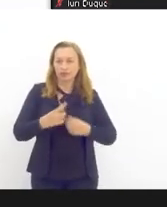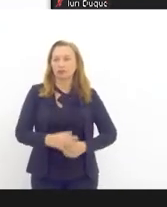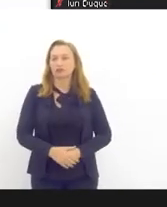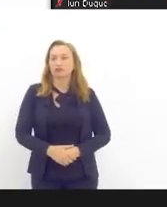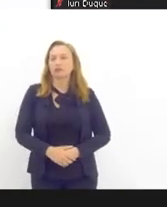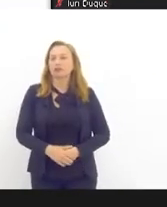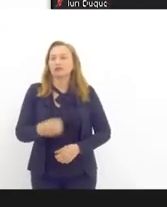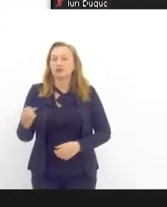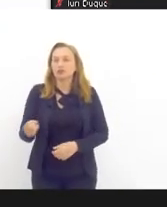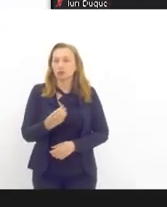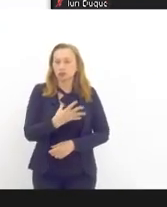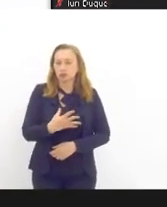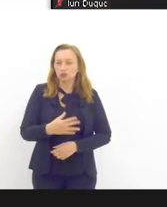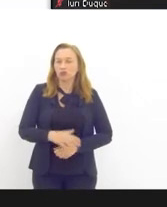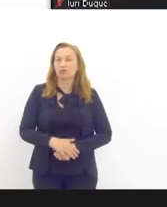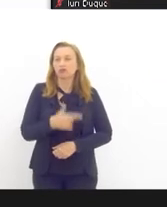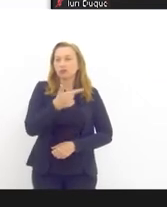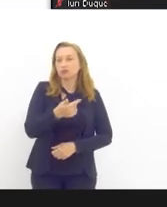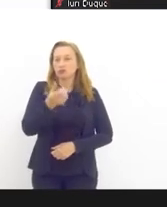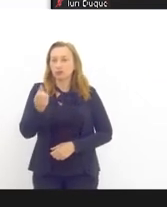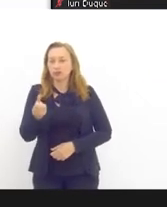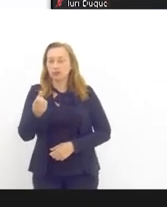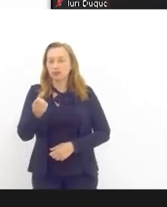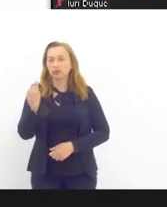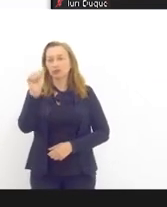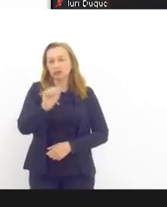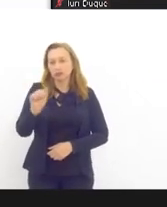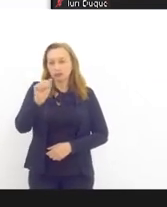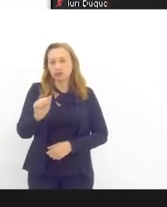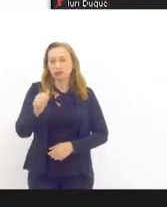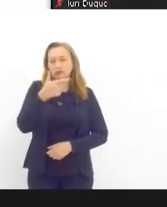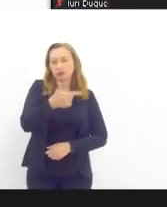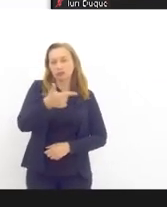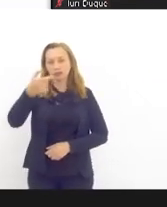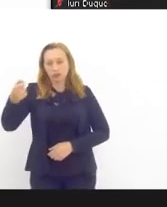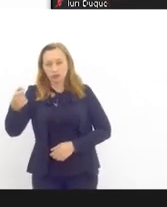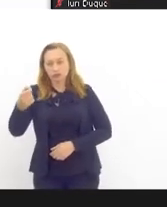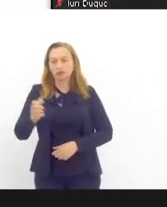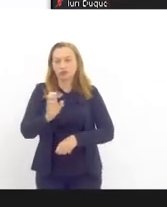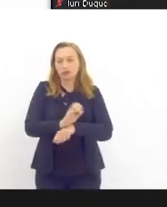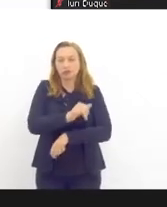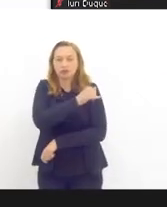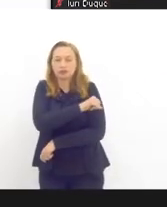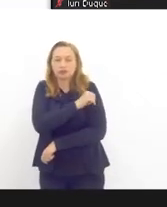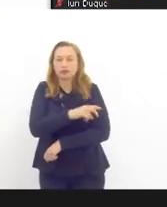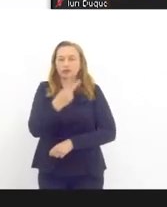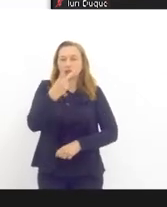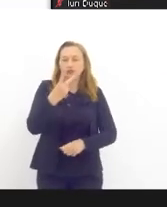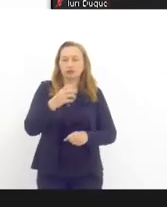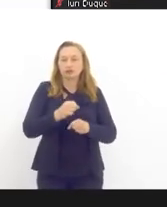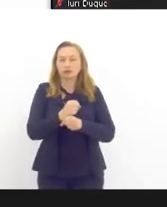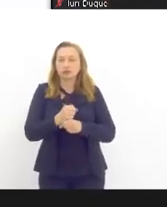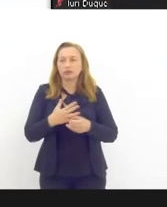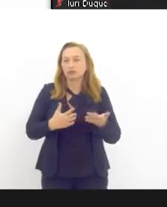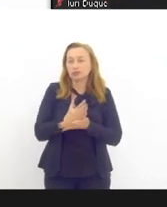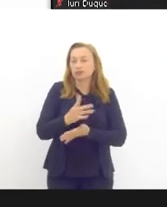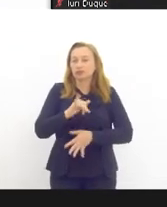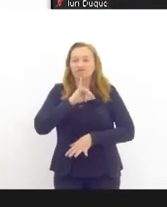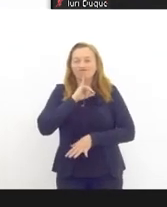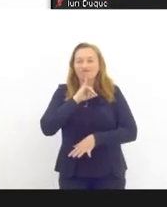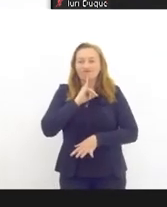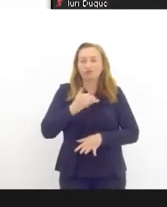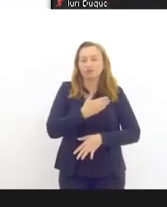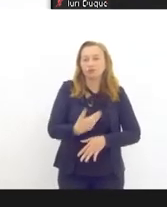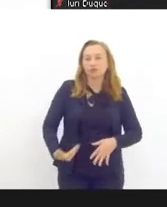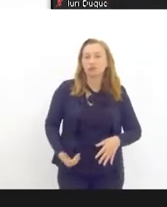do novo Fundeb de 26 de agosto de 2020, que o estado do Rio tinha 2 anos para aprovar, mas, infelizmente, o governo